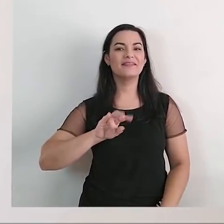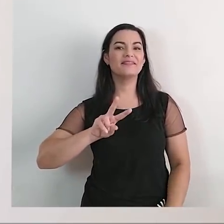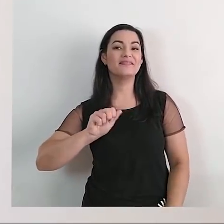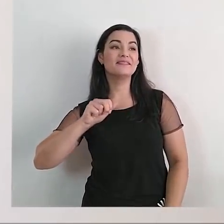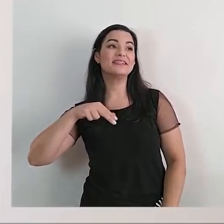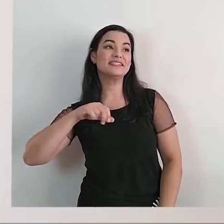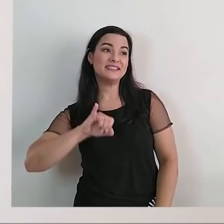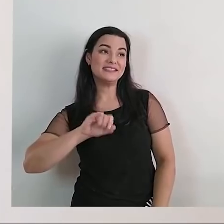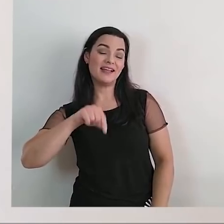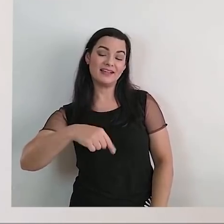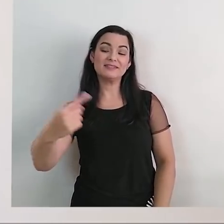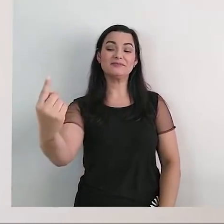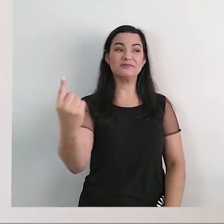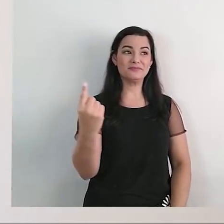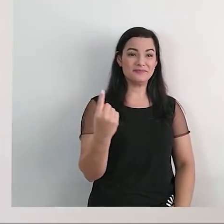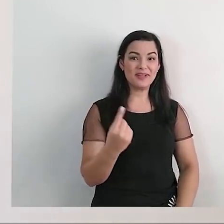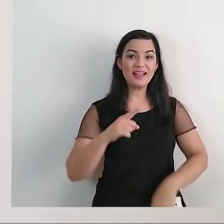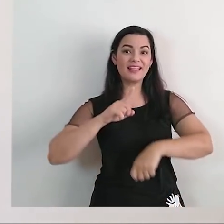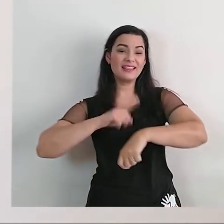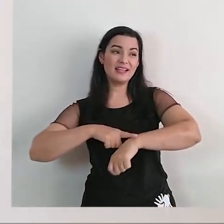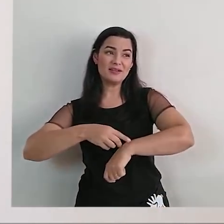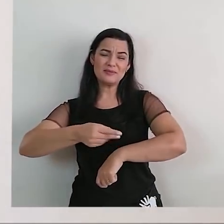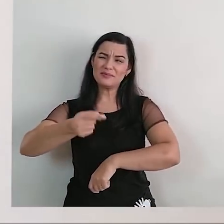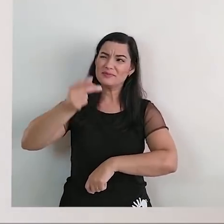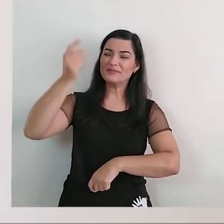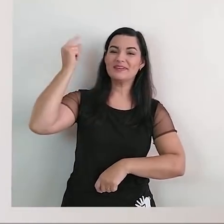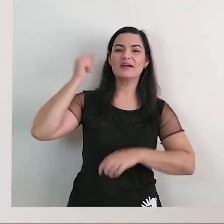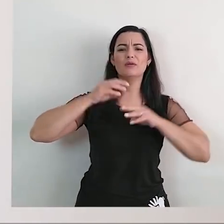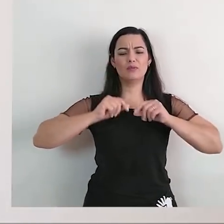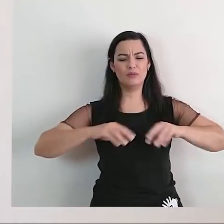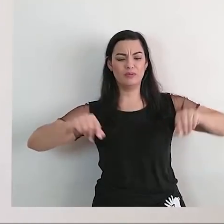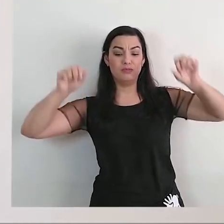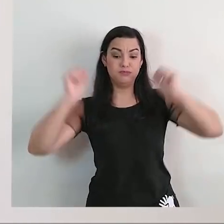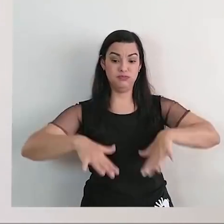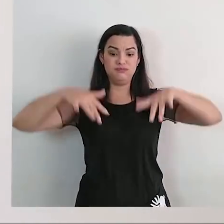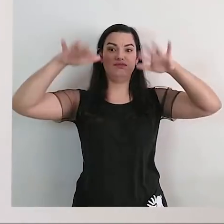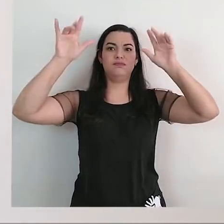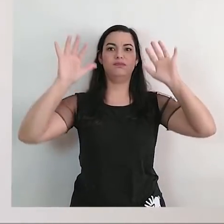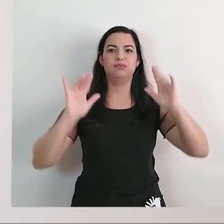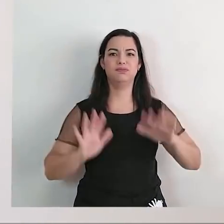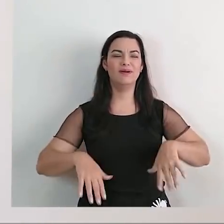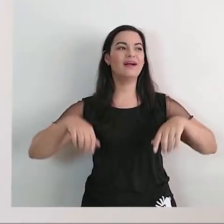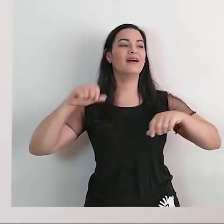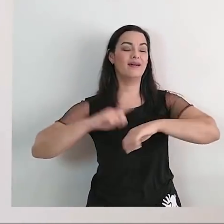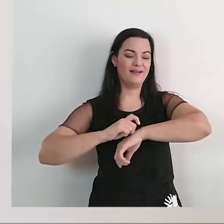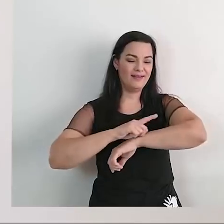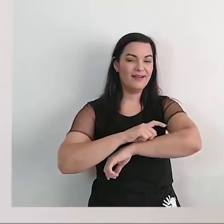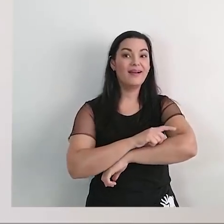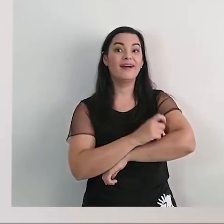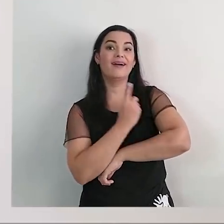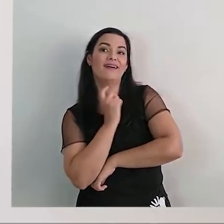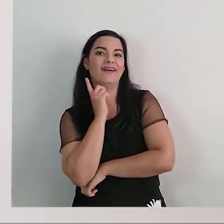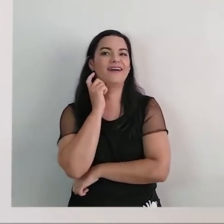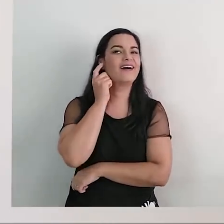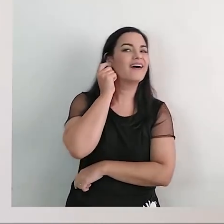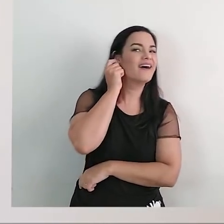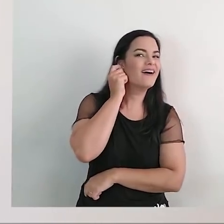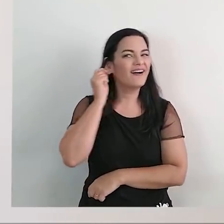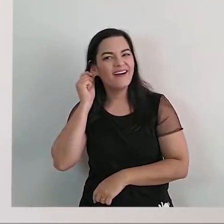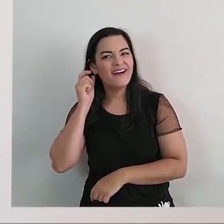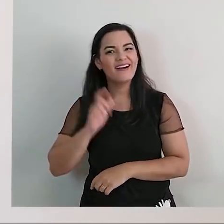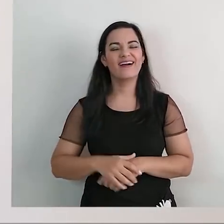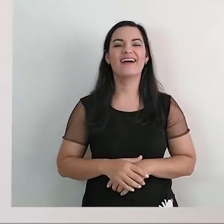ele que aqui passou. No tempo da areia fazia poeira. Puxa,